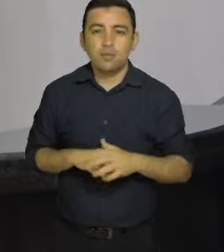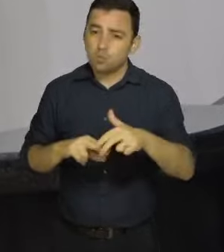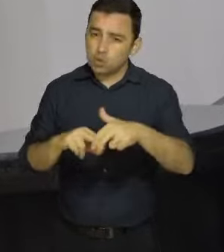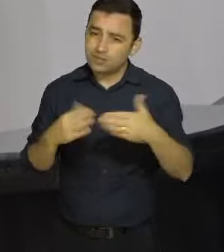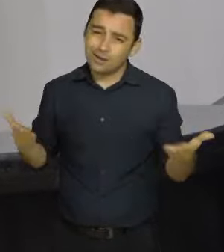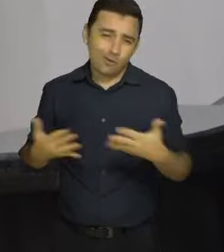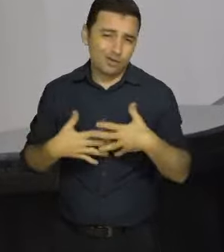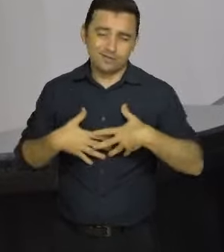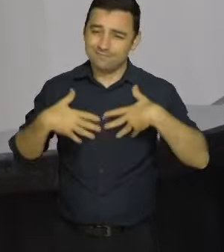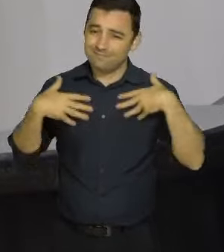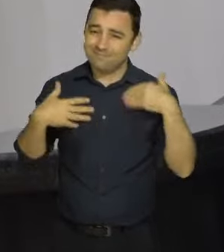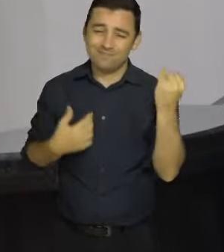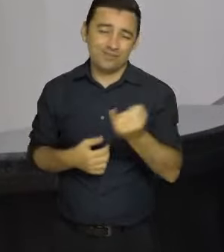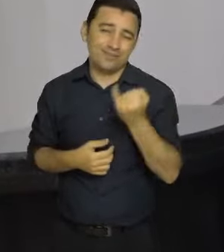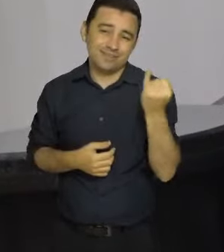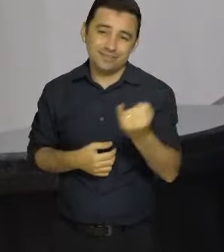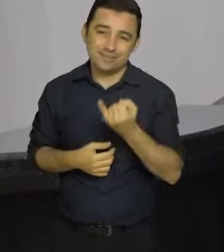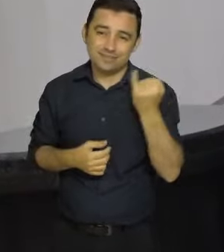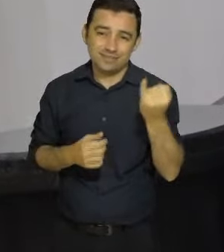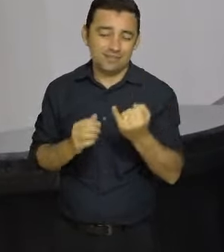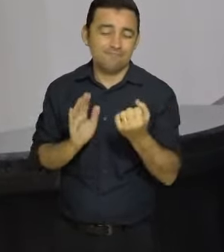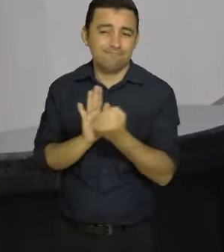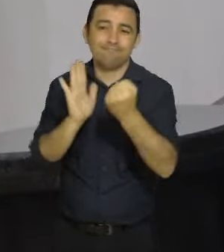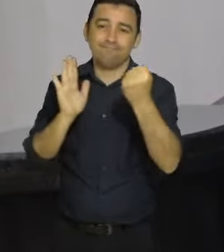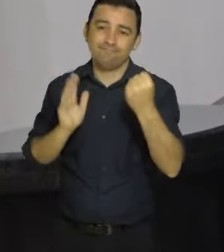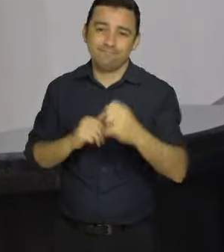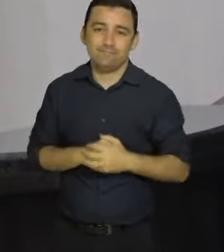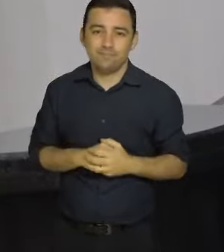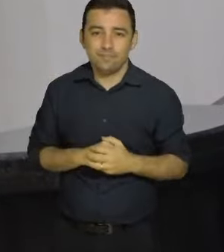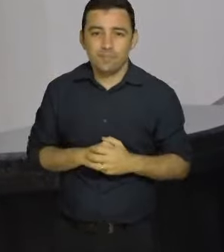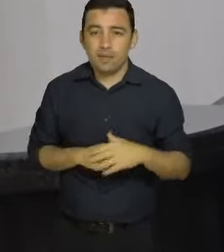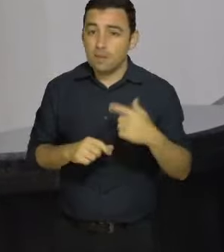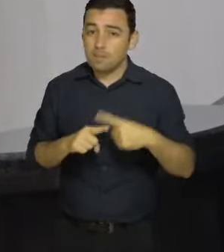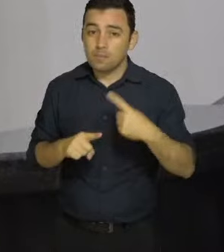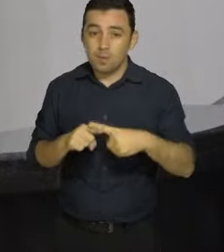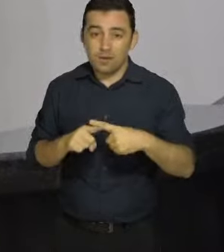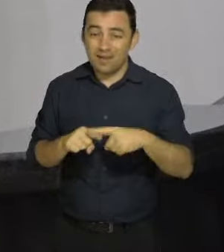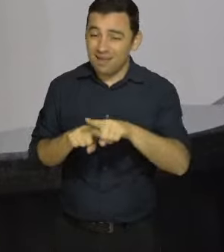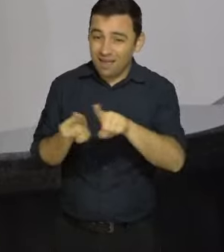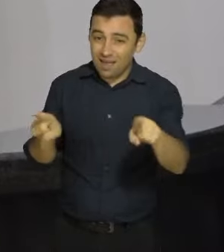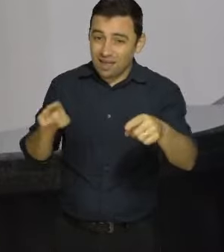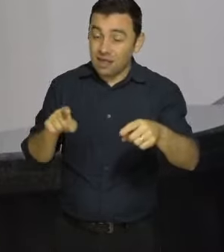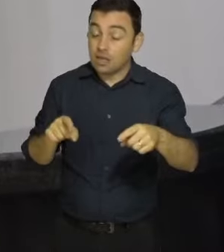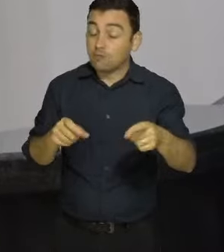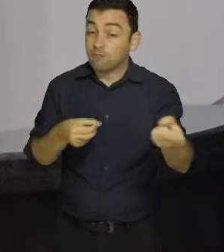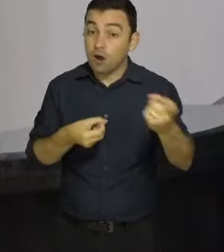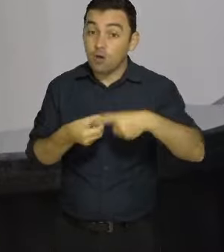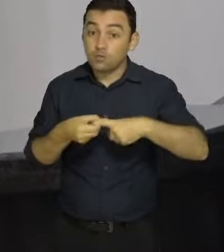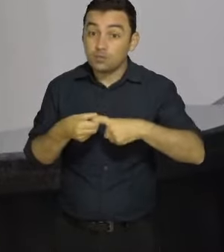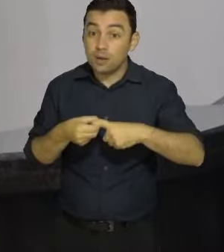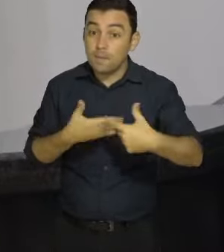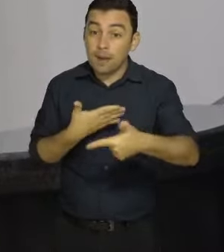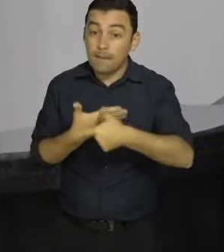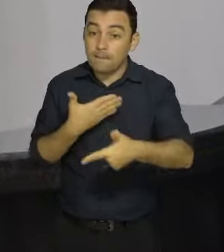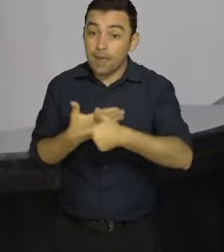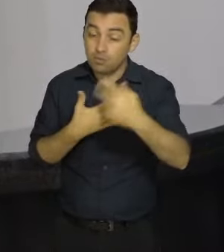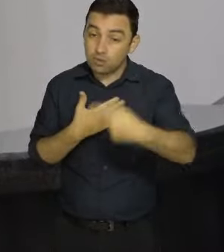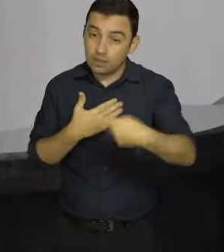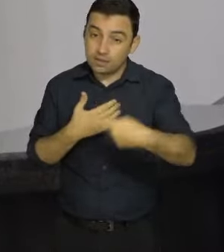solene é tão importante e simbólica, deputada, porque ela resgata e resitua o papel que essa